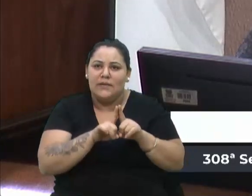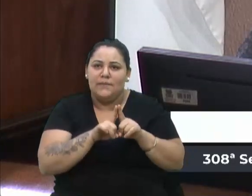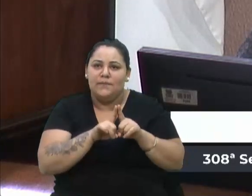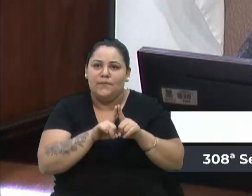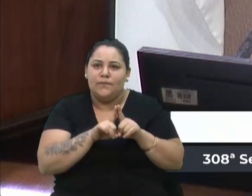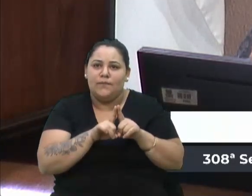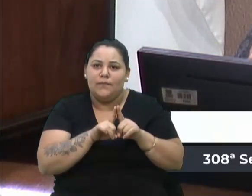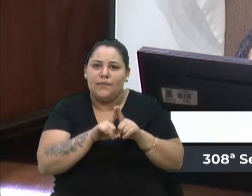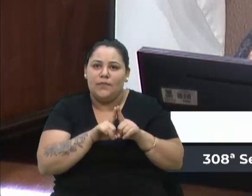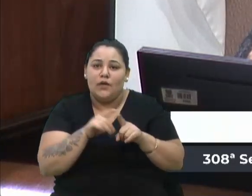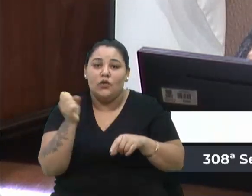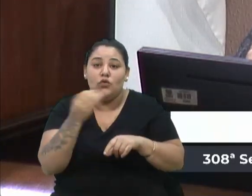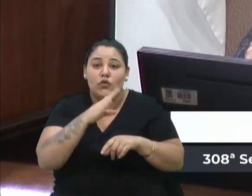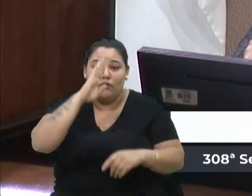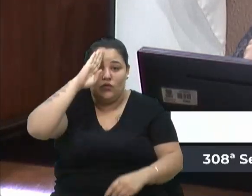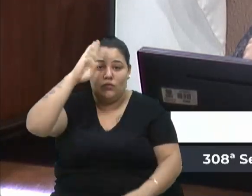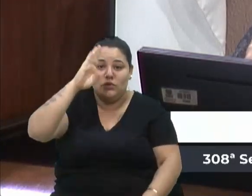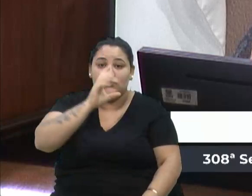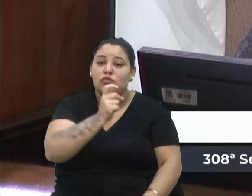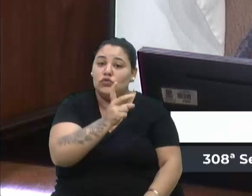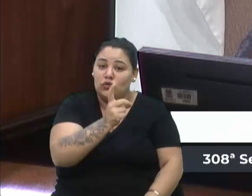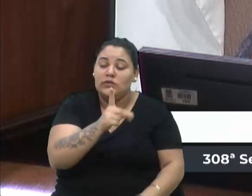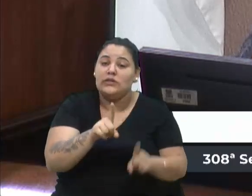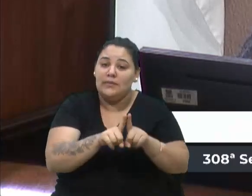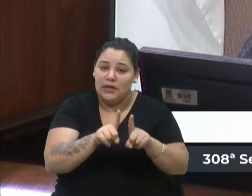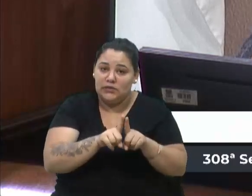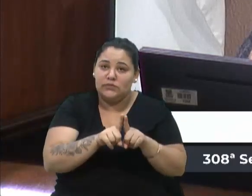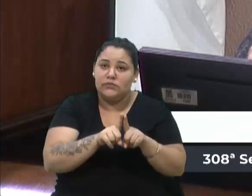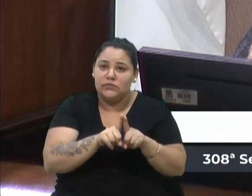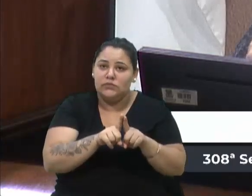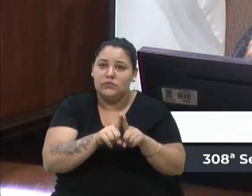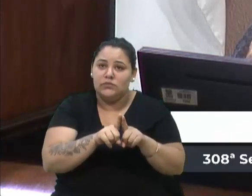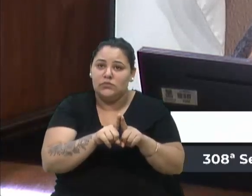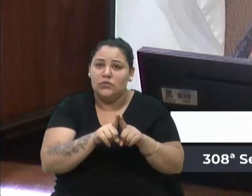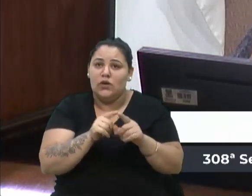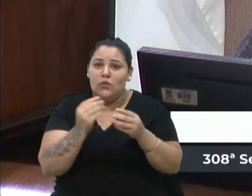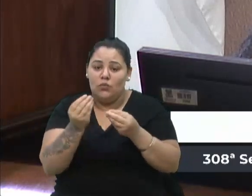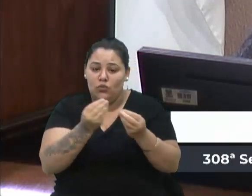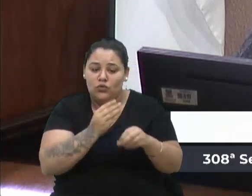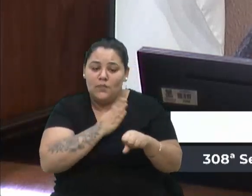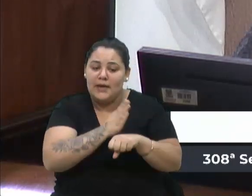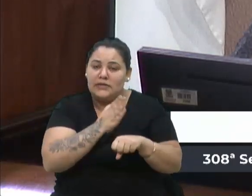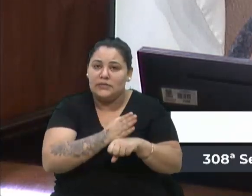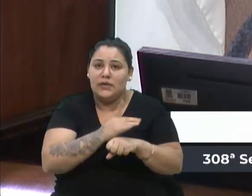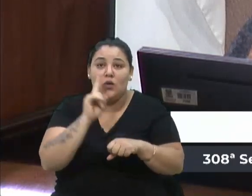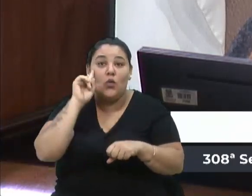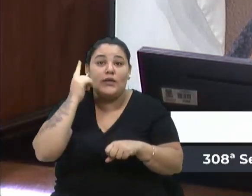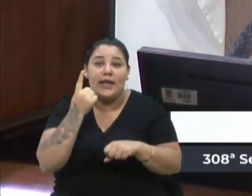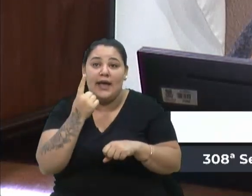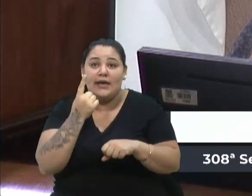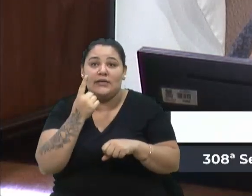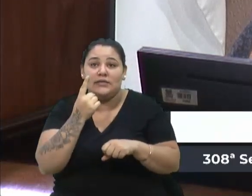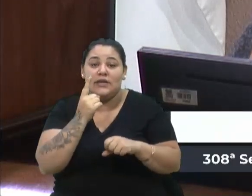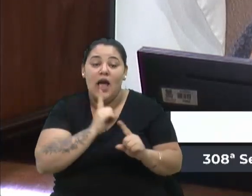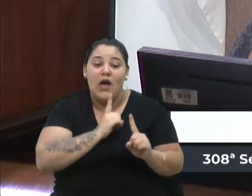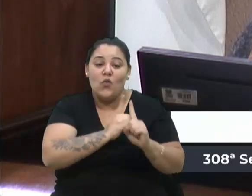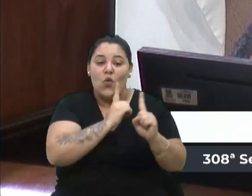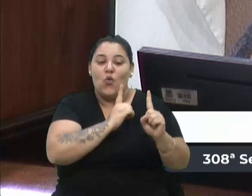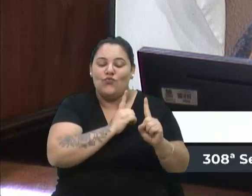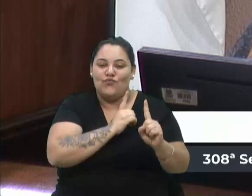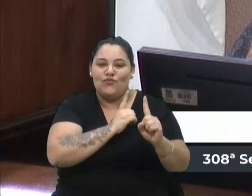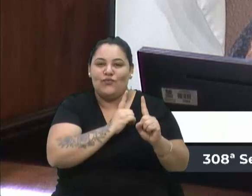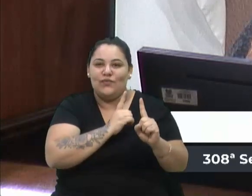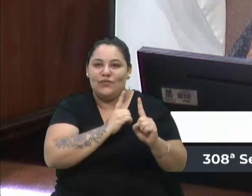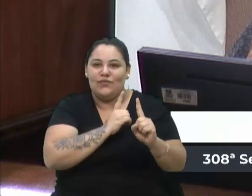o novo comando do 12 né que tem sido muito ativo e com ideias que vem justamente ao encontro daquelas